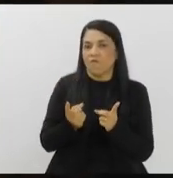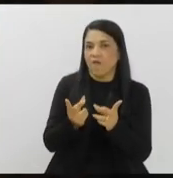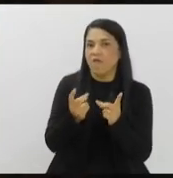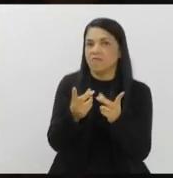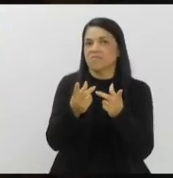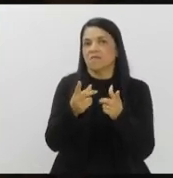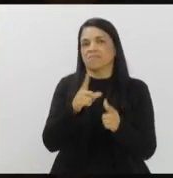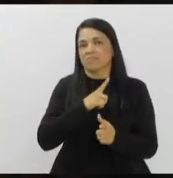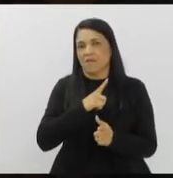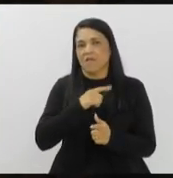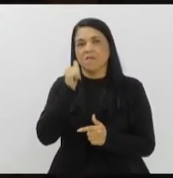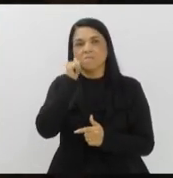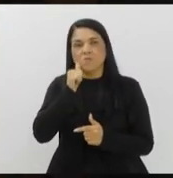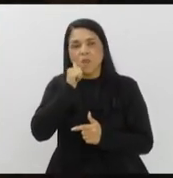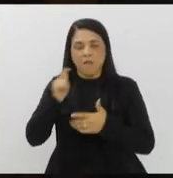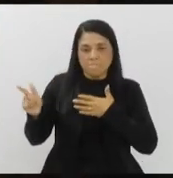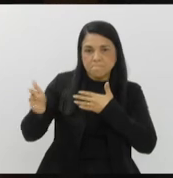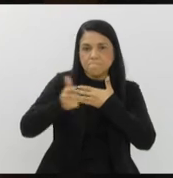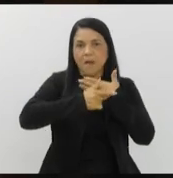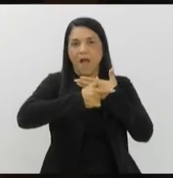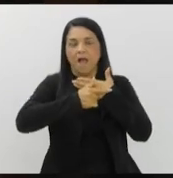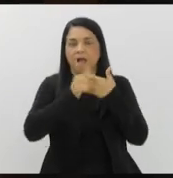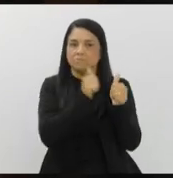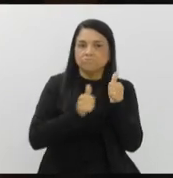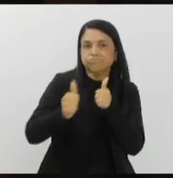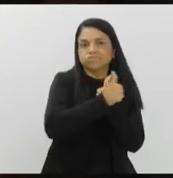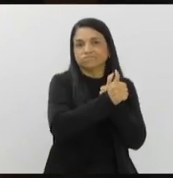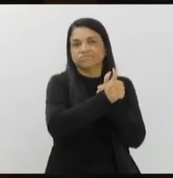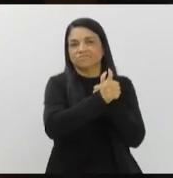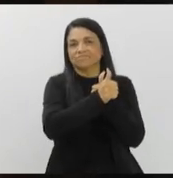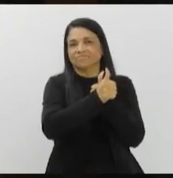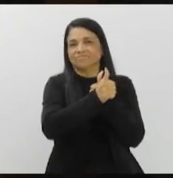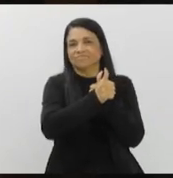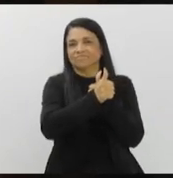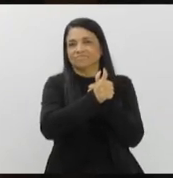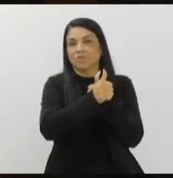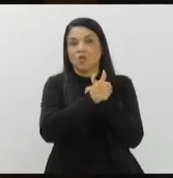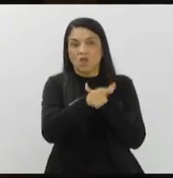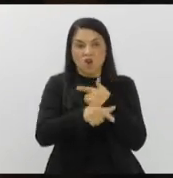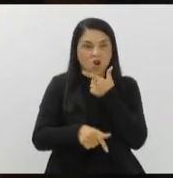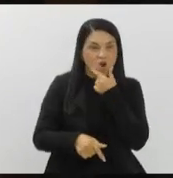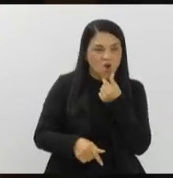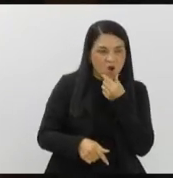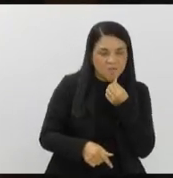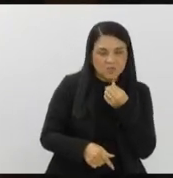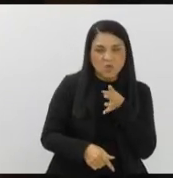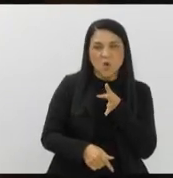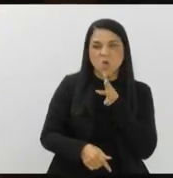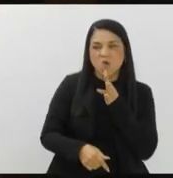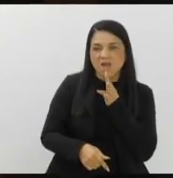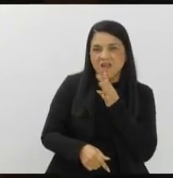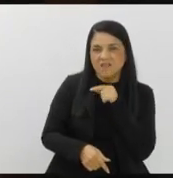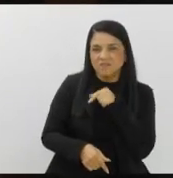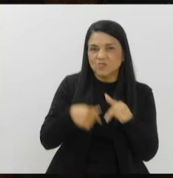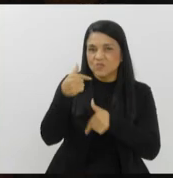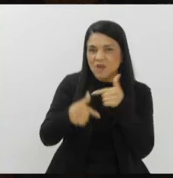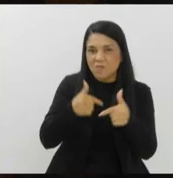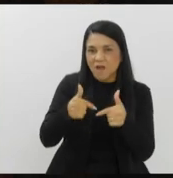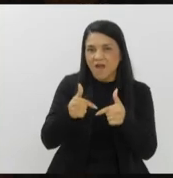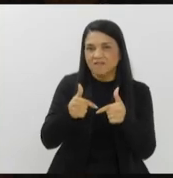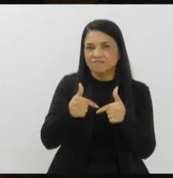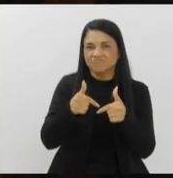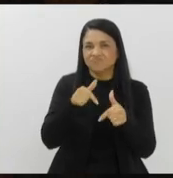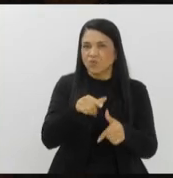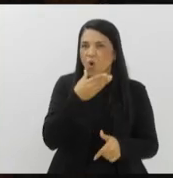está enfrentando um olhar patriarcal que só reconhece como trabalho produtivo o trabalho desenvolvido pelos